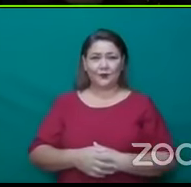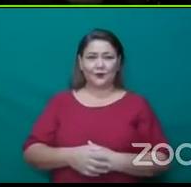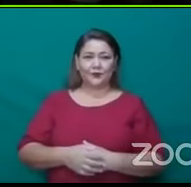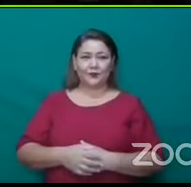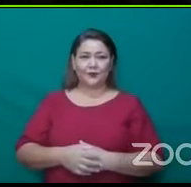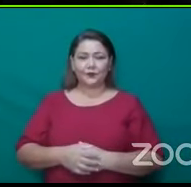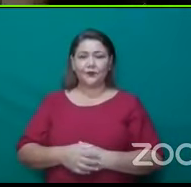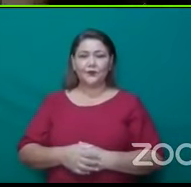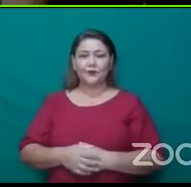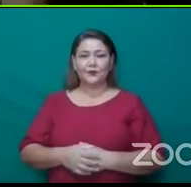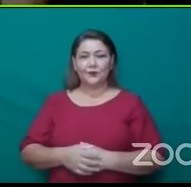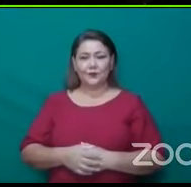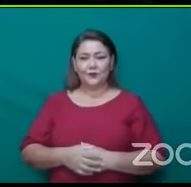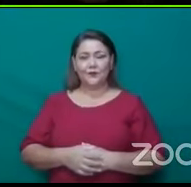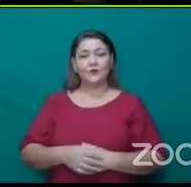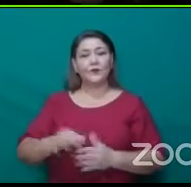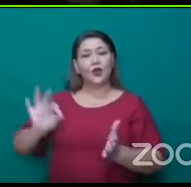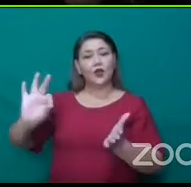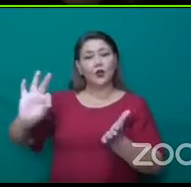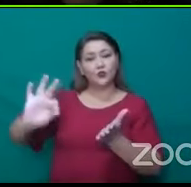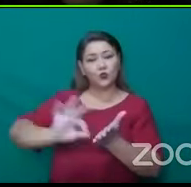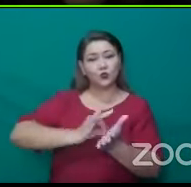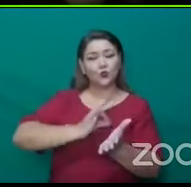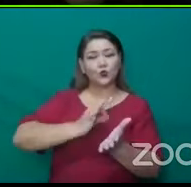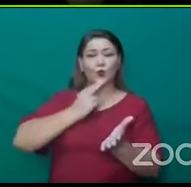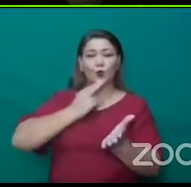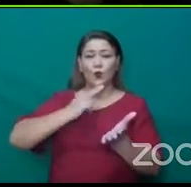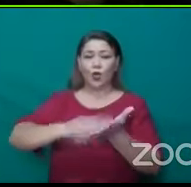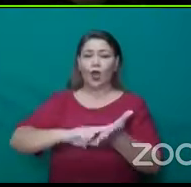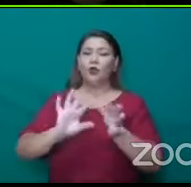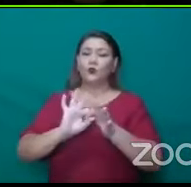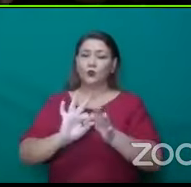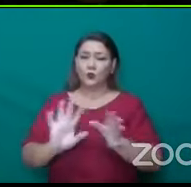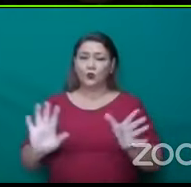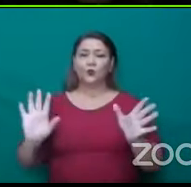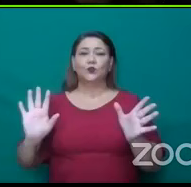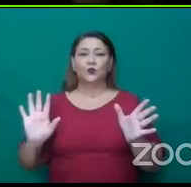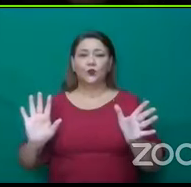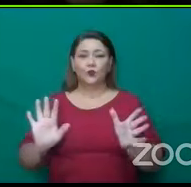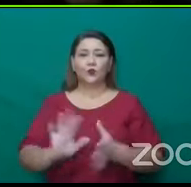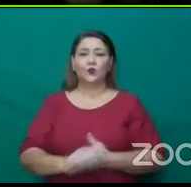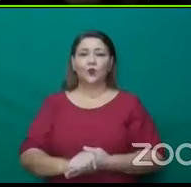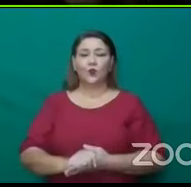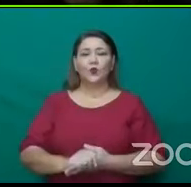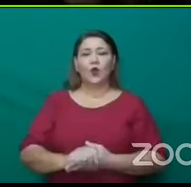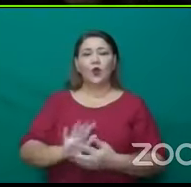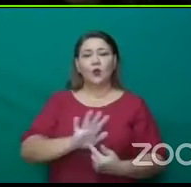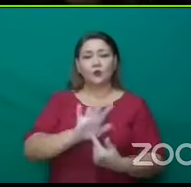professor e ele assinou uma carta de autorização, né, que eu poderia apresentar